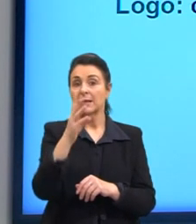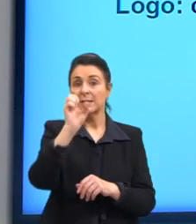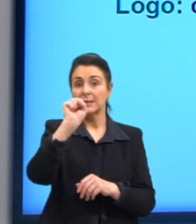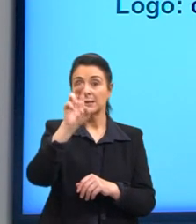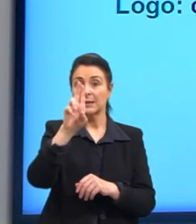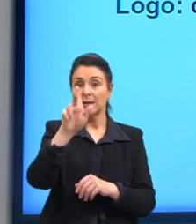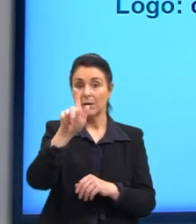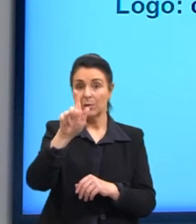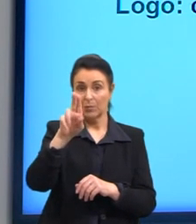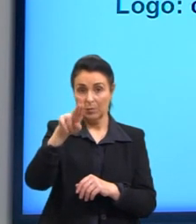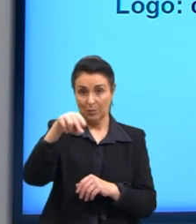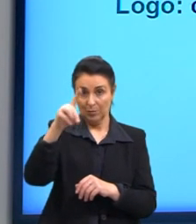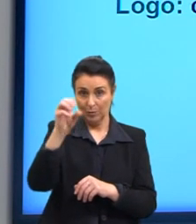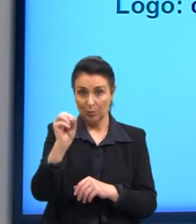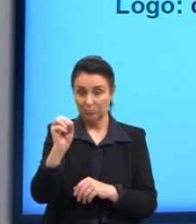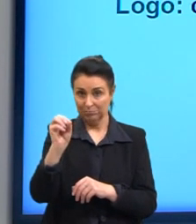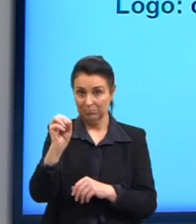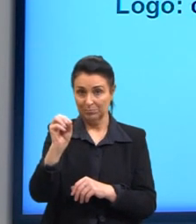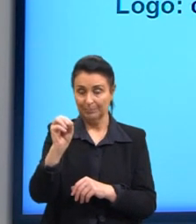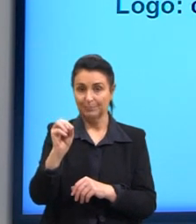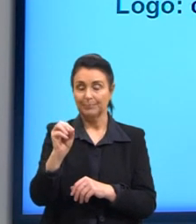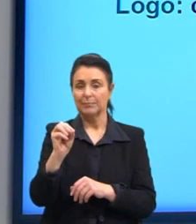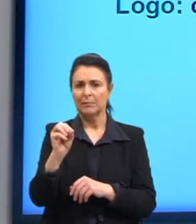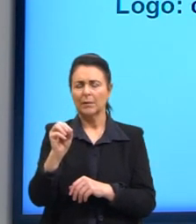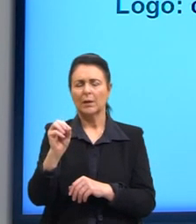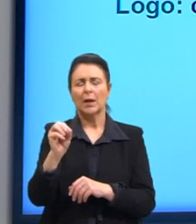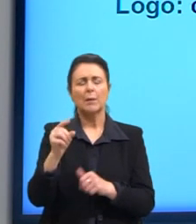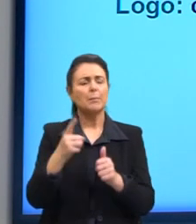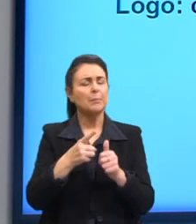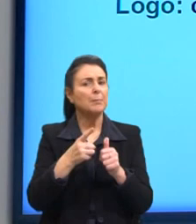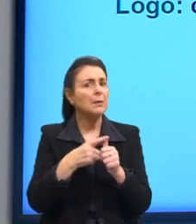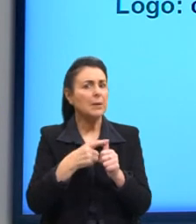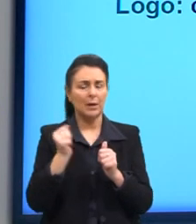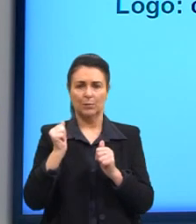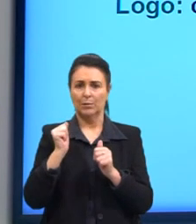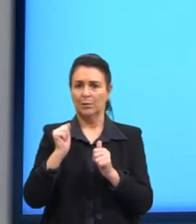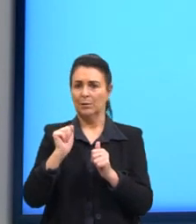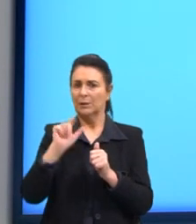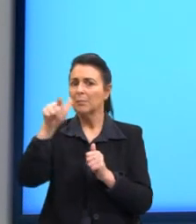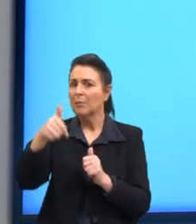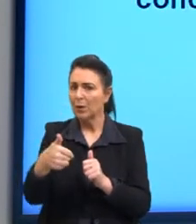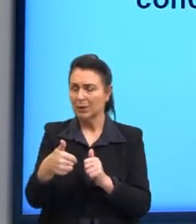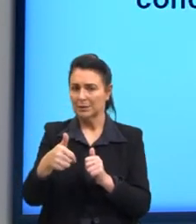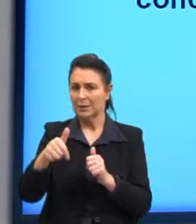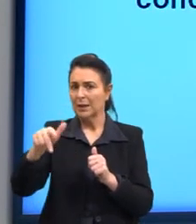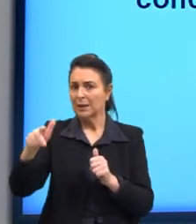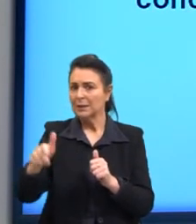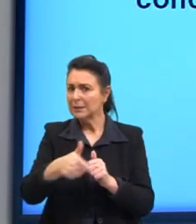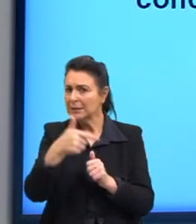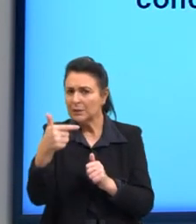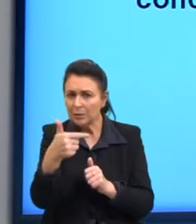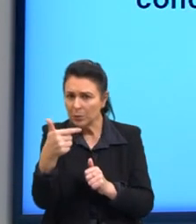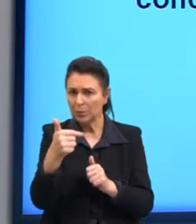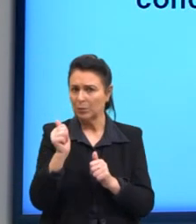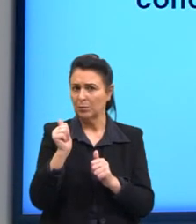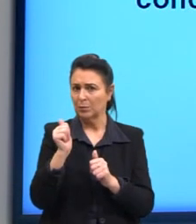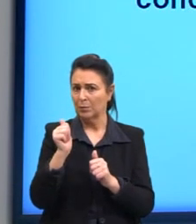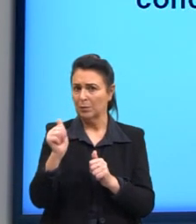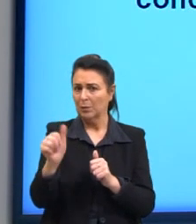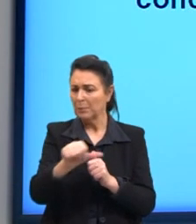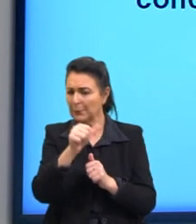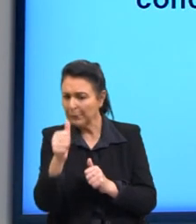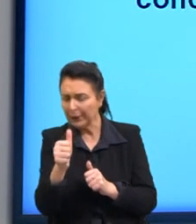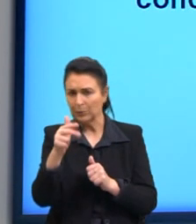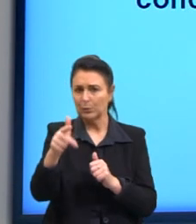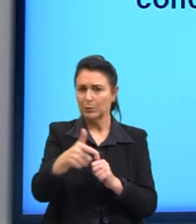na no de movimento um ela usou em primeiro lugar depois no desenvolvimento dois em segundo